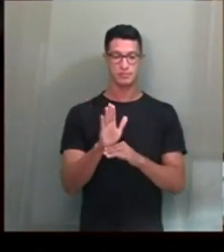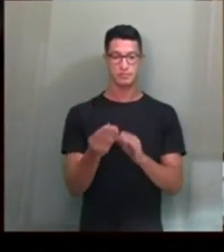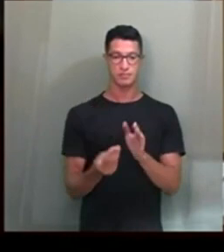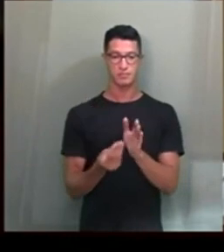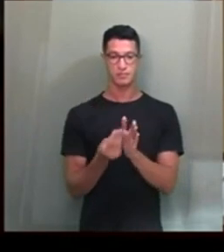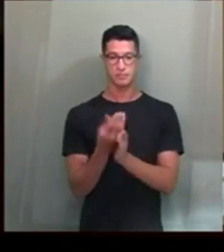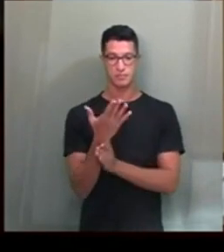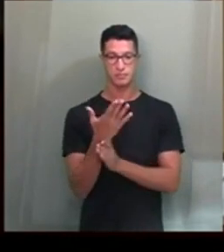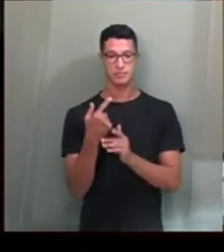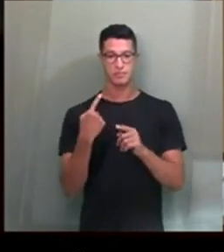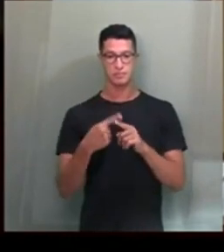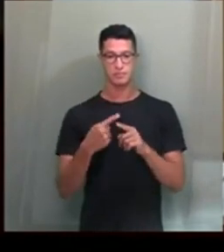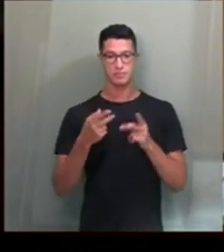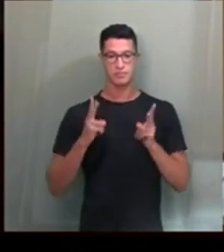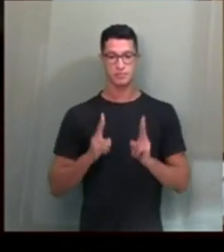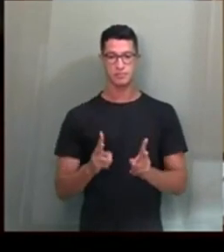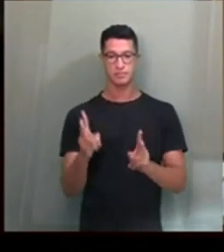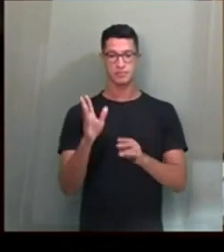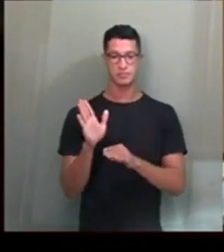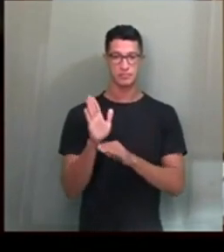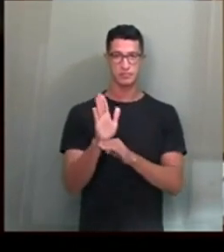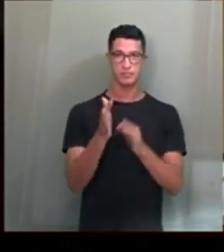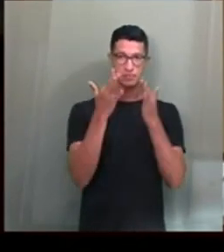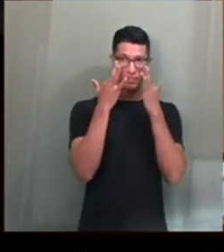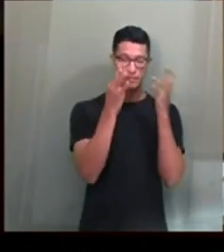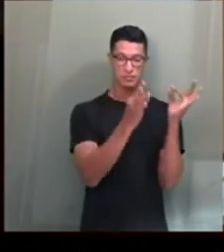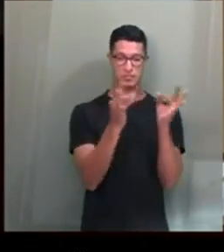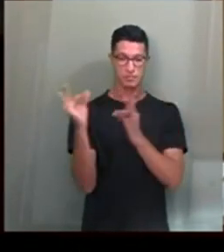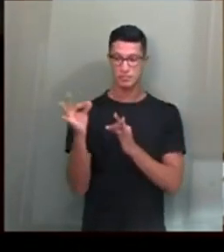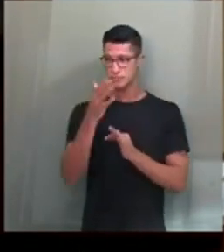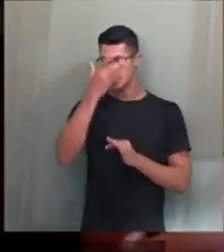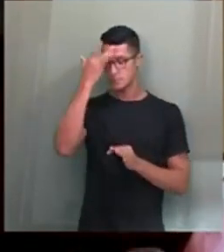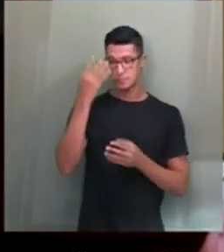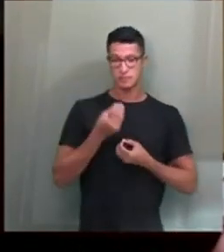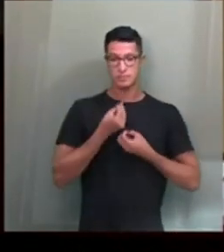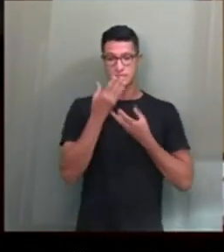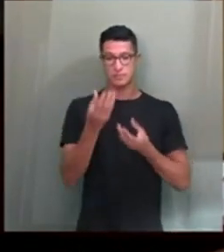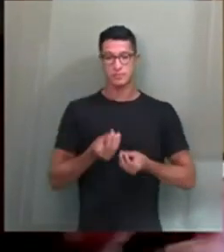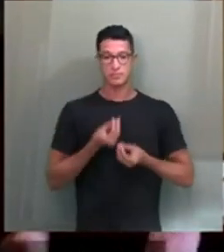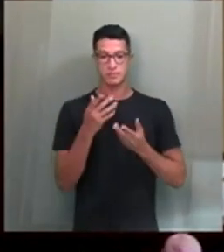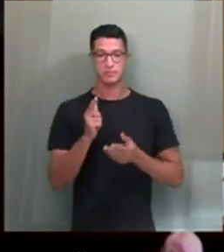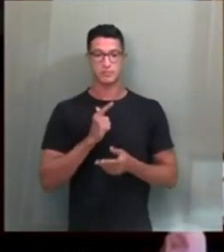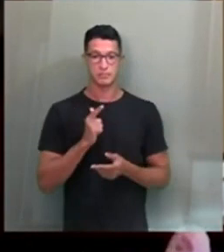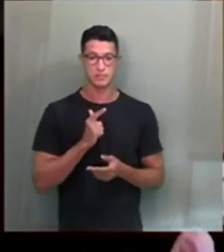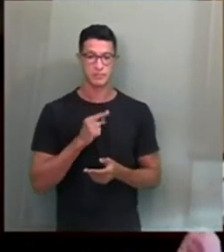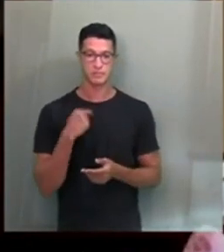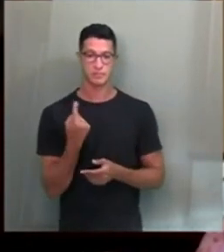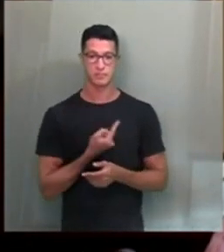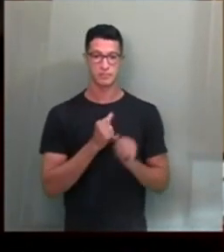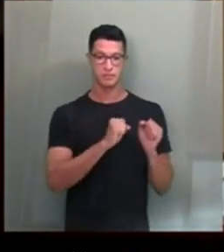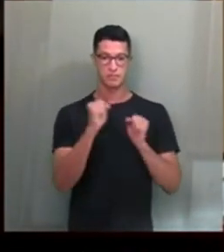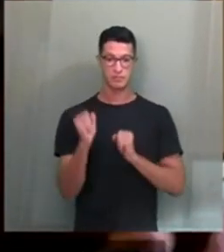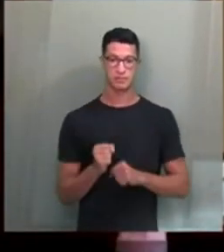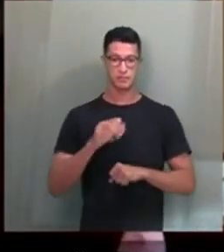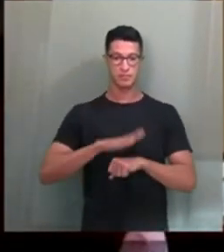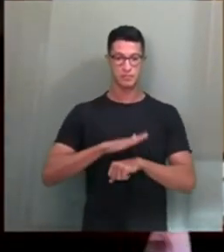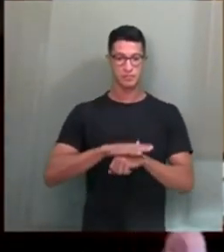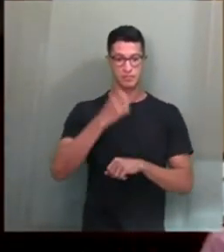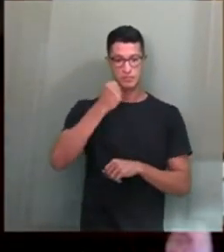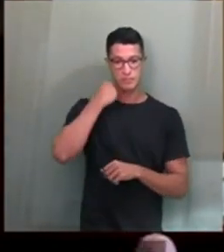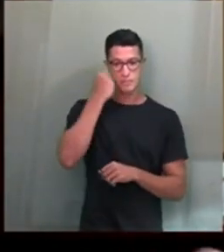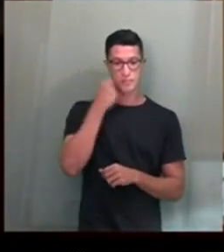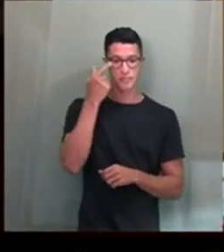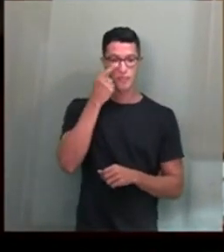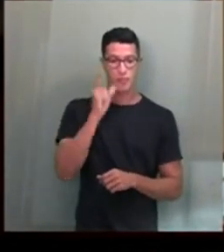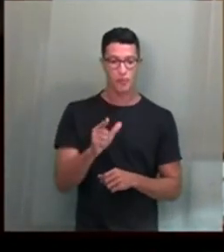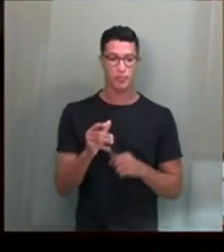e tal. Porque eu sempre dei muita atenção àqueles que são capazes de expressar para o grande público o que está se fazendo. E o Senado conseguiu isso,